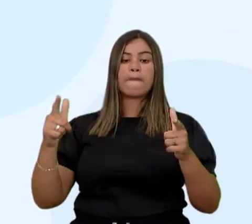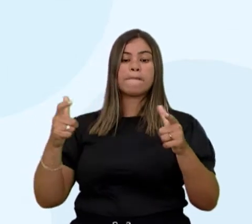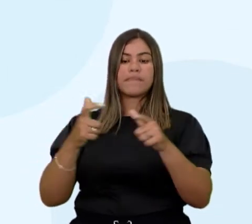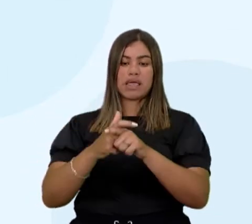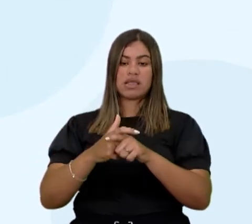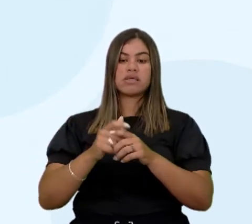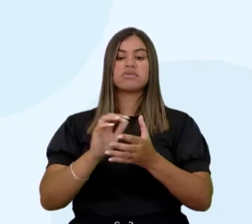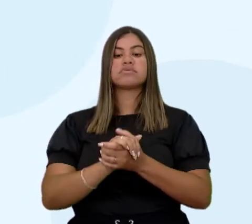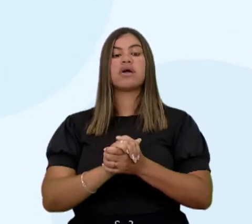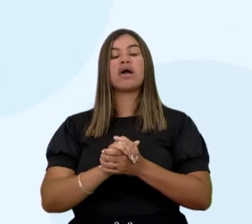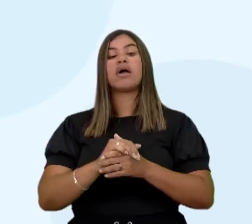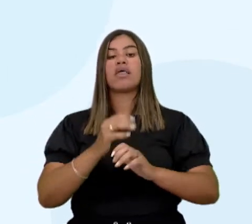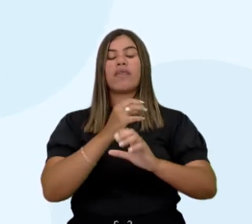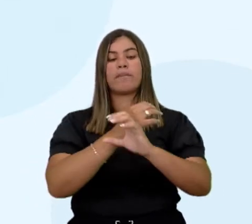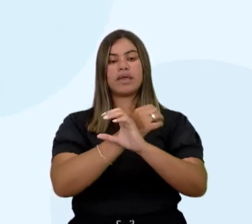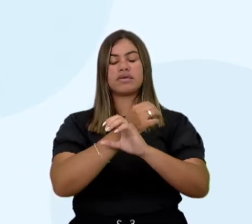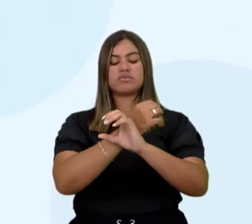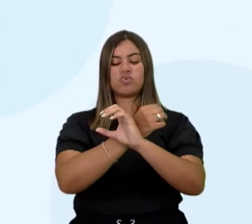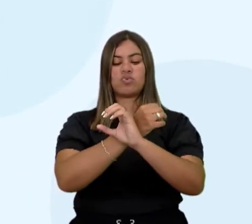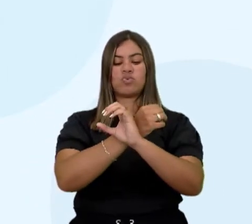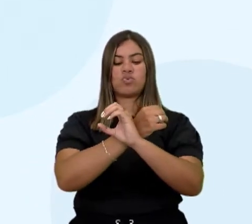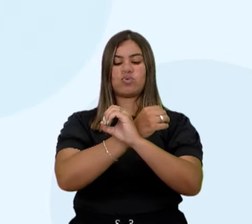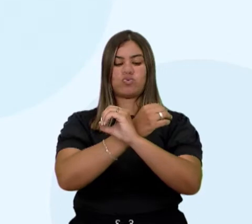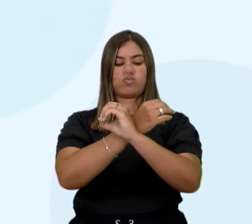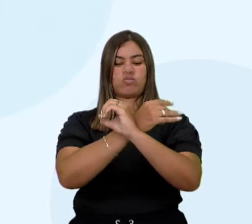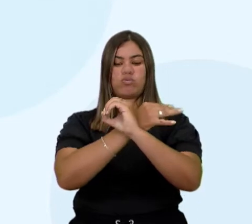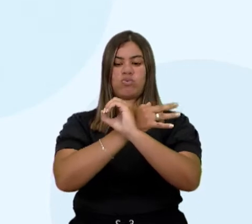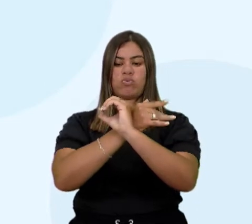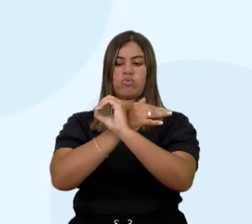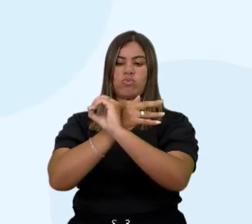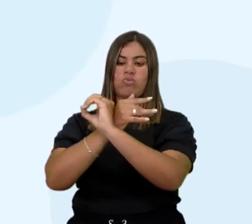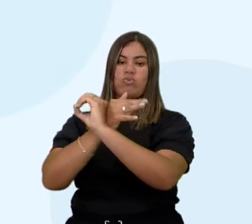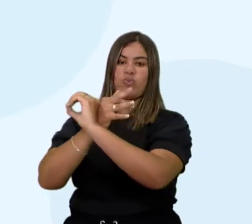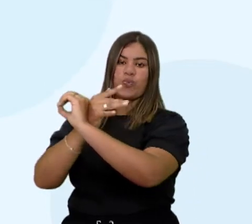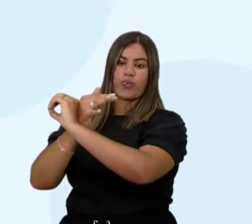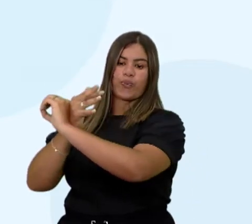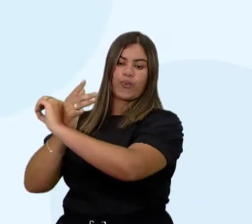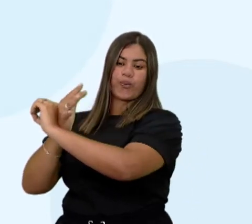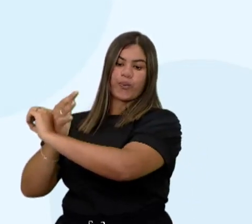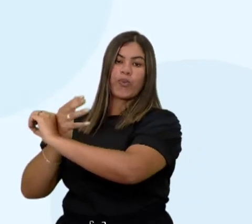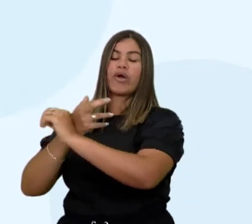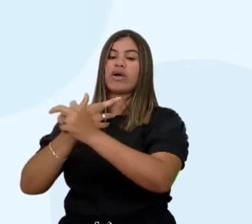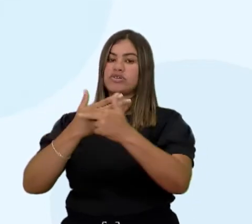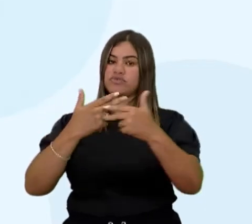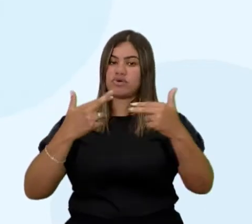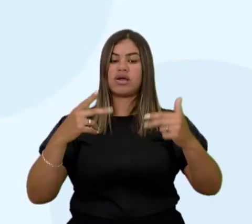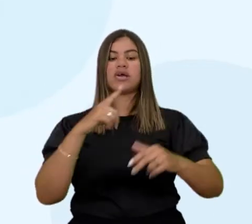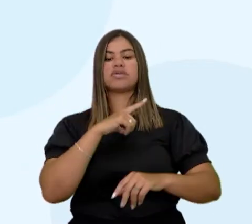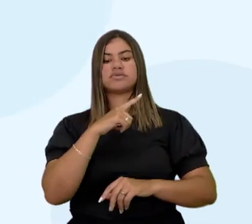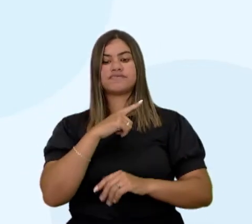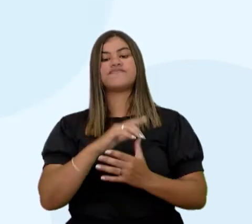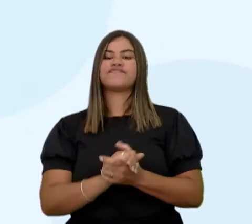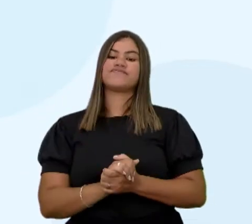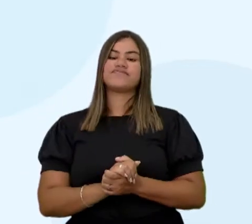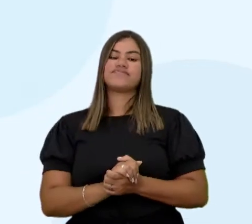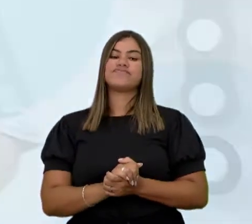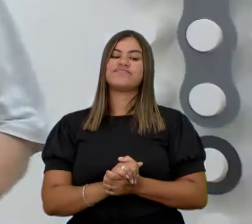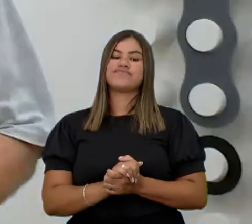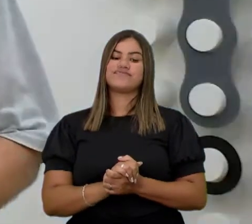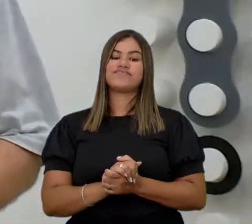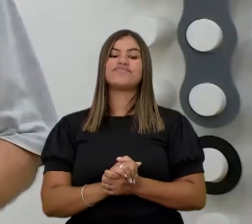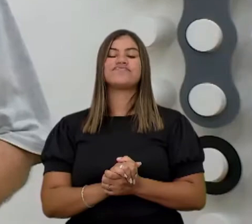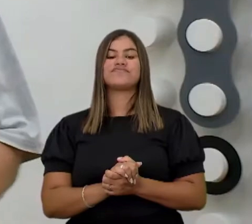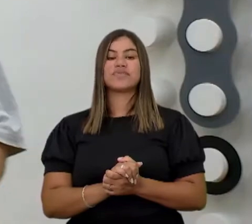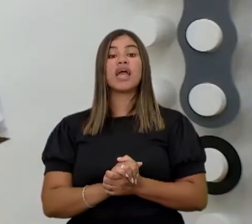os asteroides, cometas e outras incontáveis partículas. Isso é o que eu falo, né? A questão